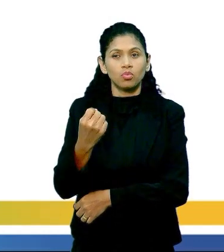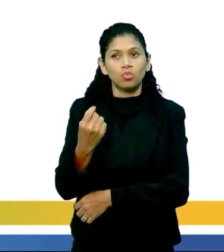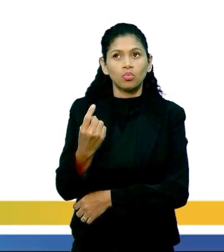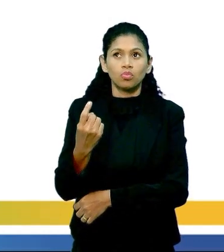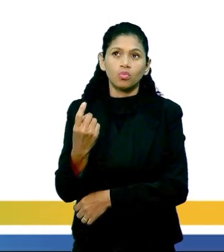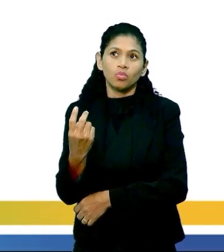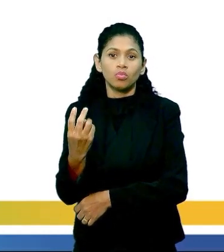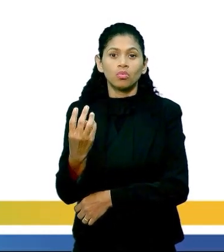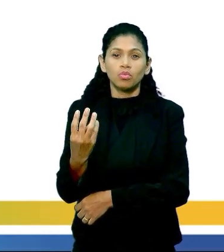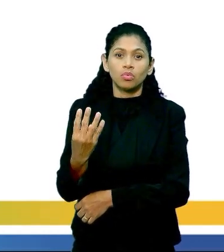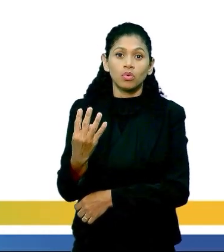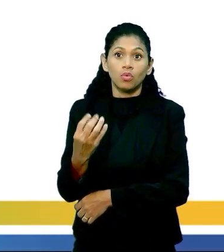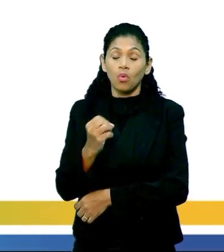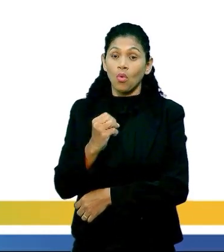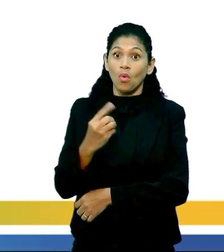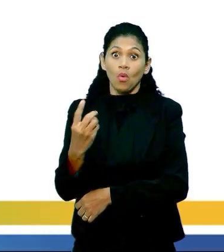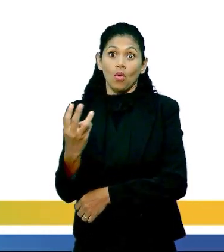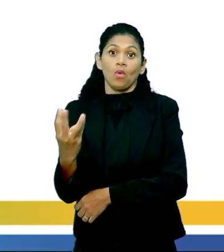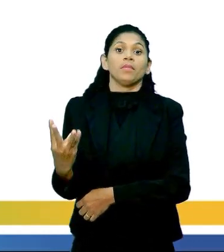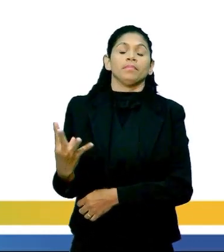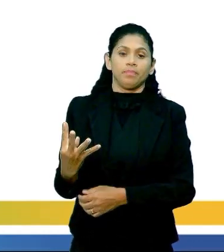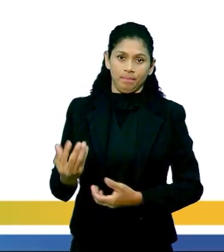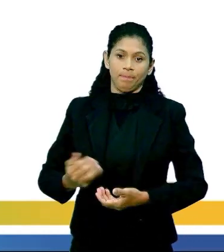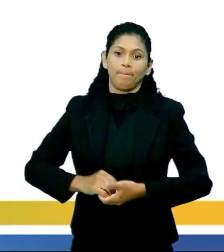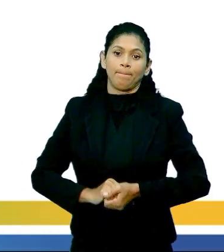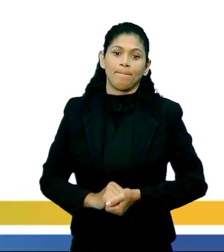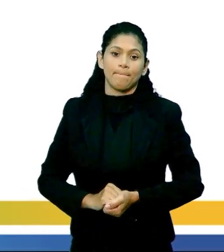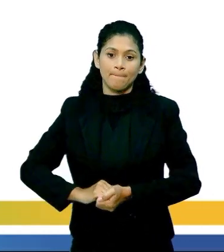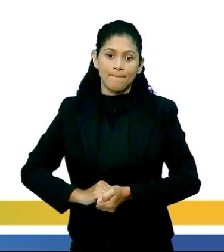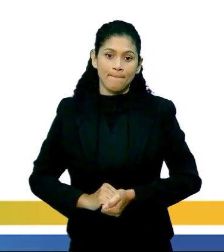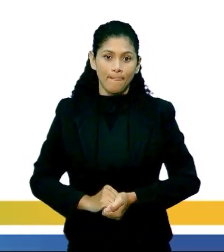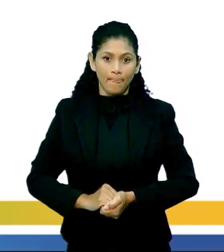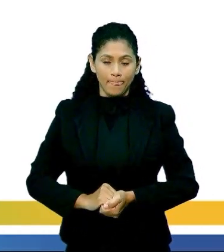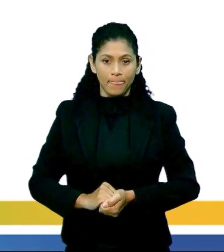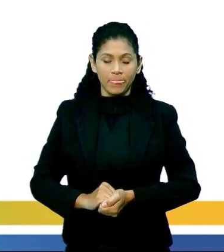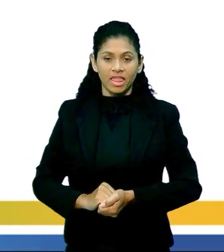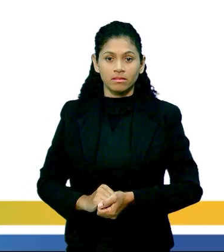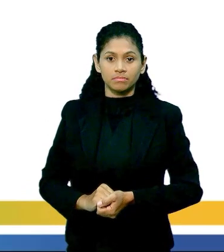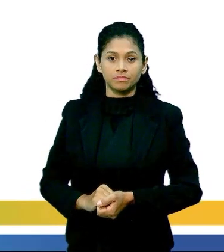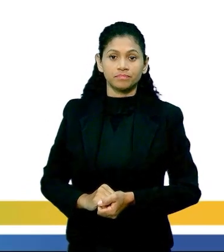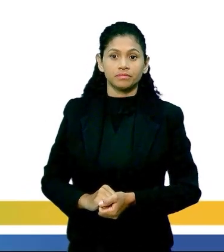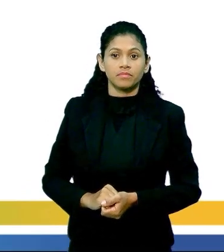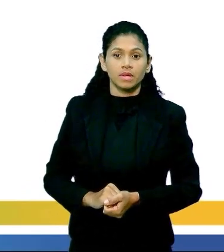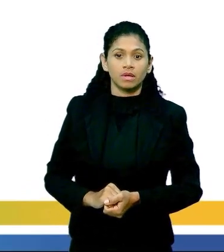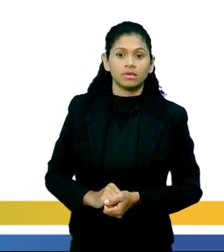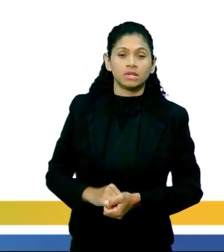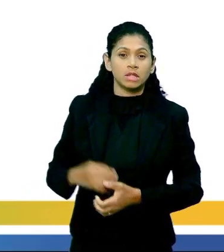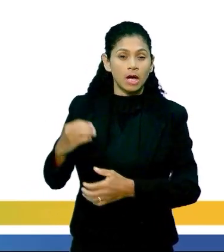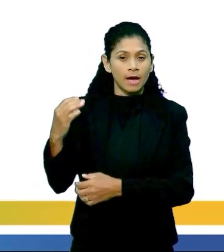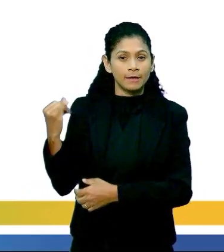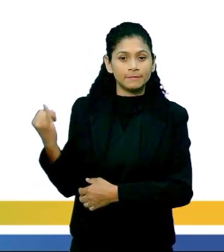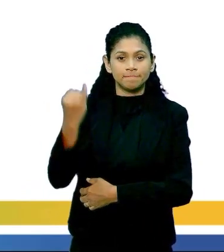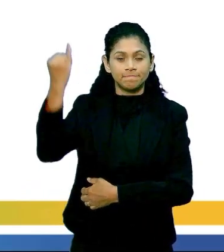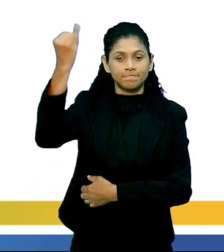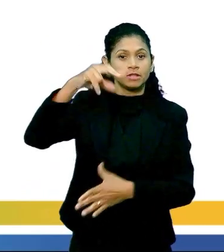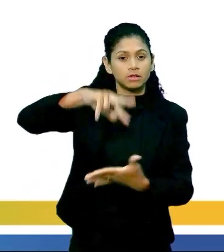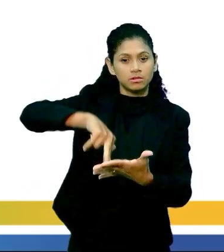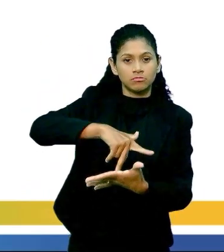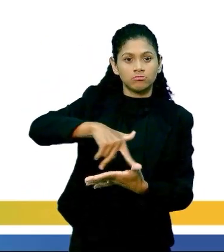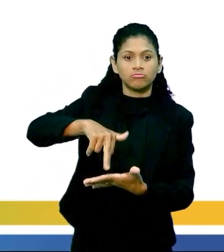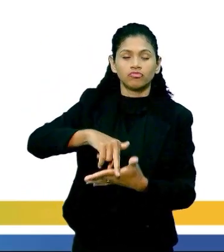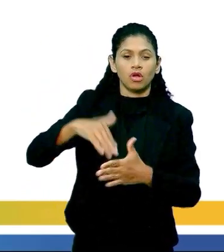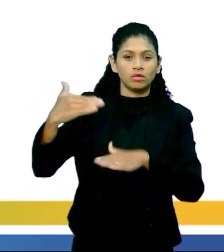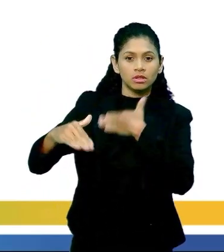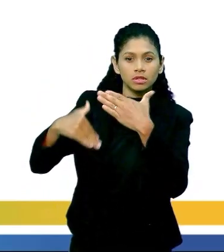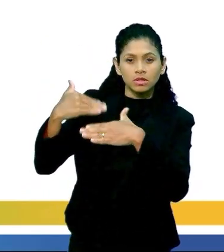por aqui, a gente tem a importância da dança, que é desenvolver a coordenação motora, agilidade, ritmo,